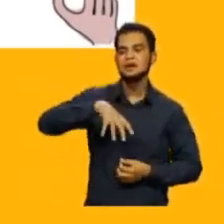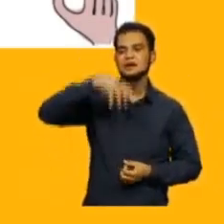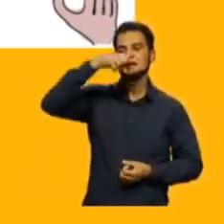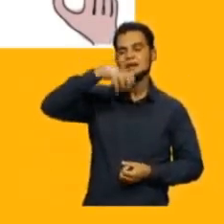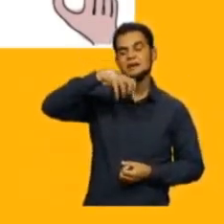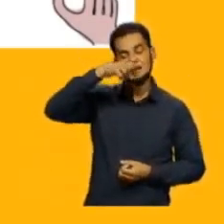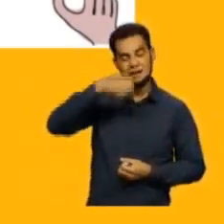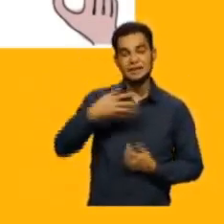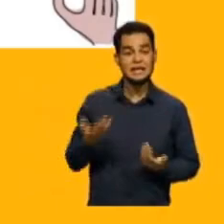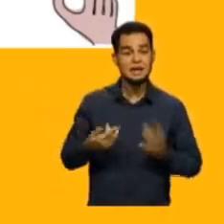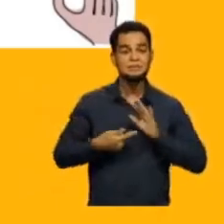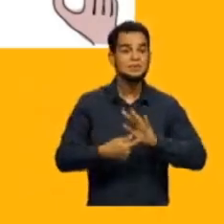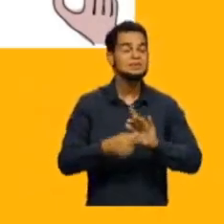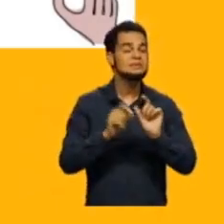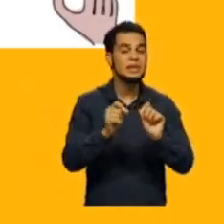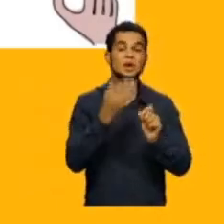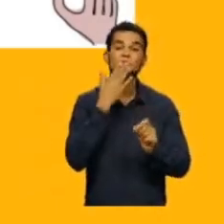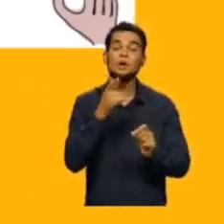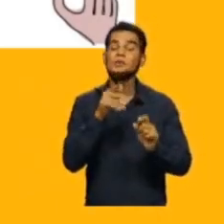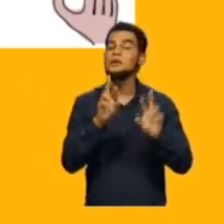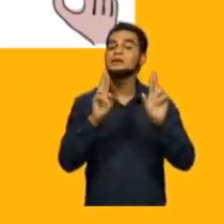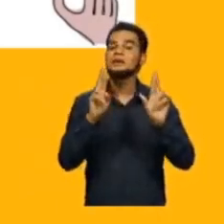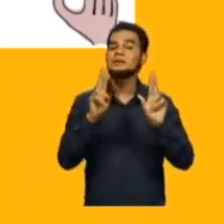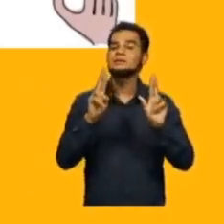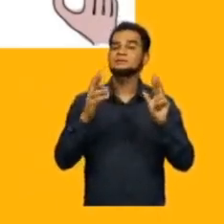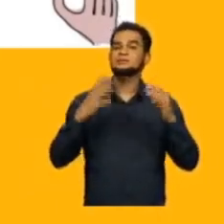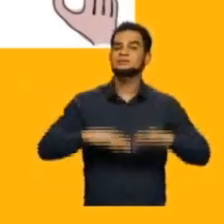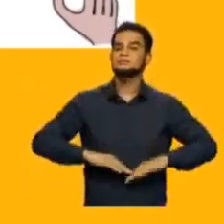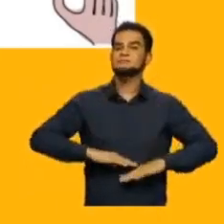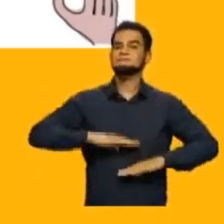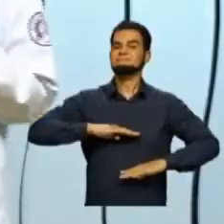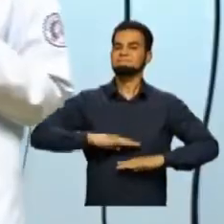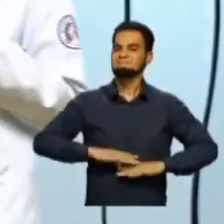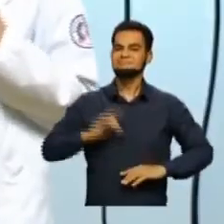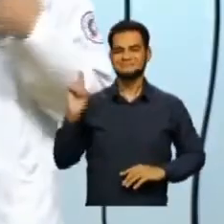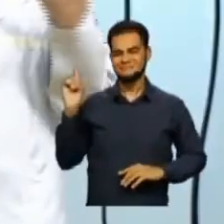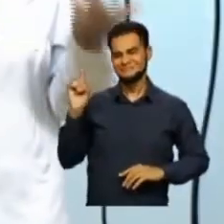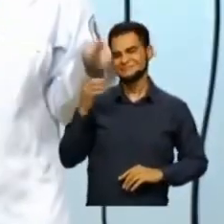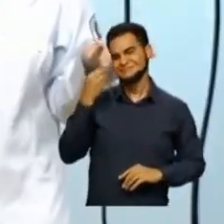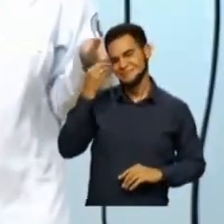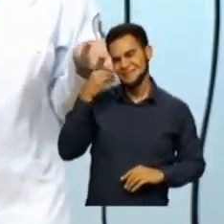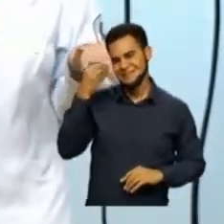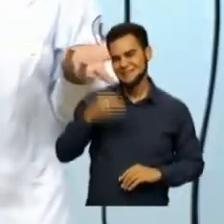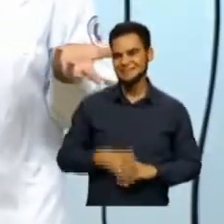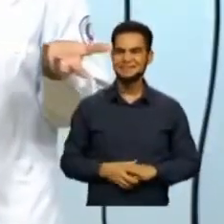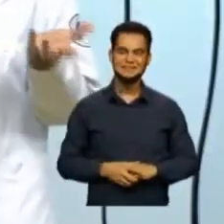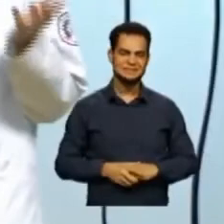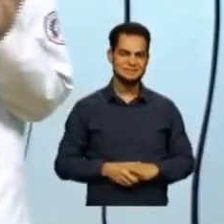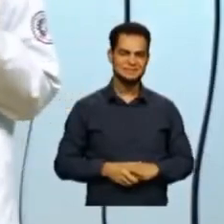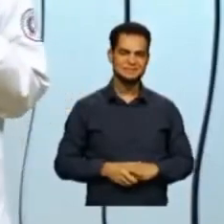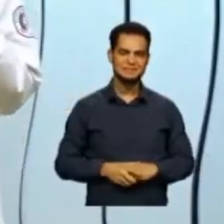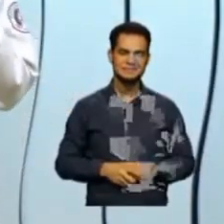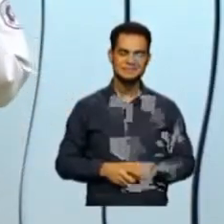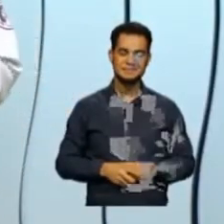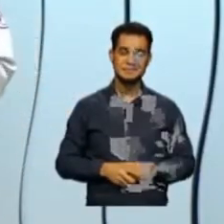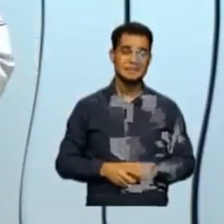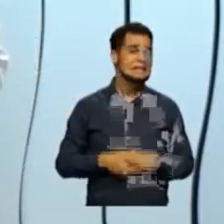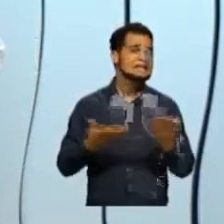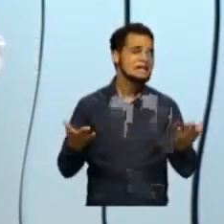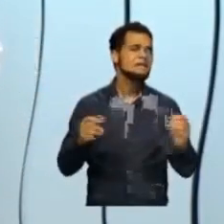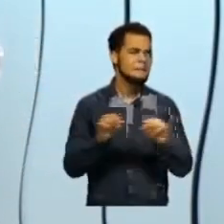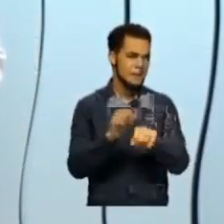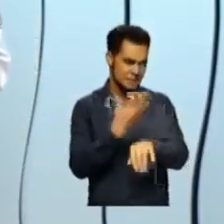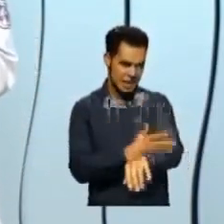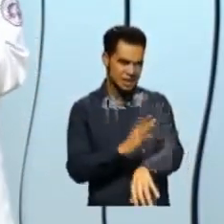aí nós mostramos o papel do diafragma aí nesse experimento. Nós vamos praticar algumas atividades